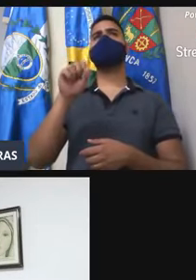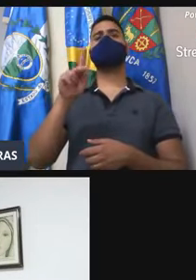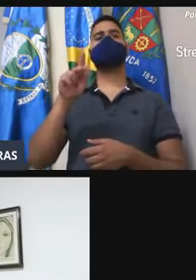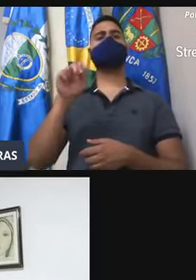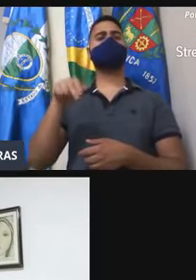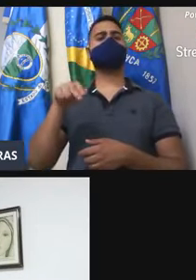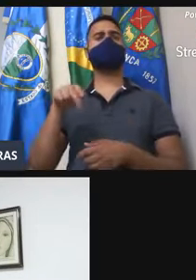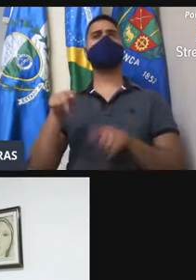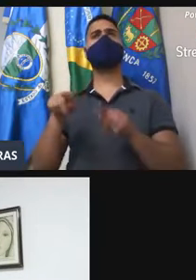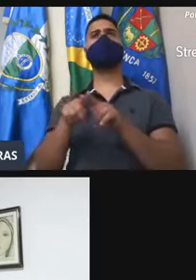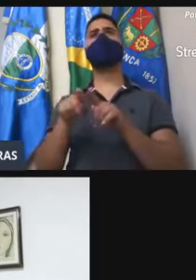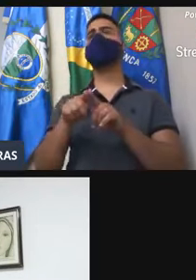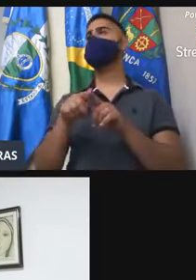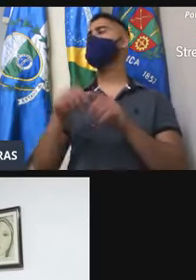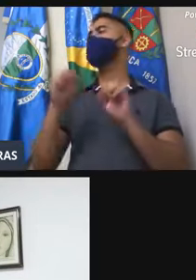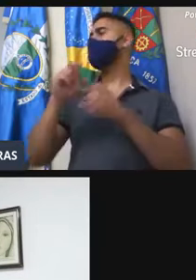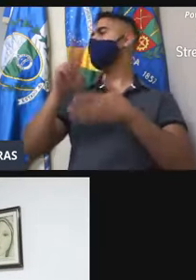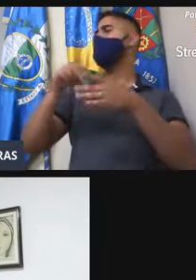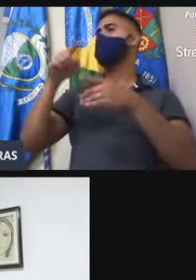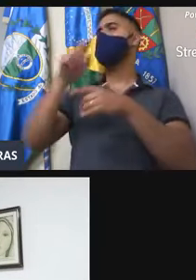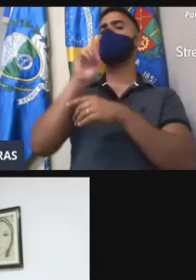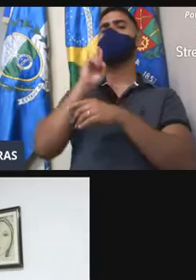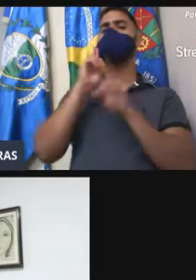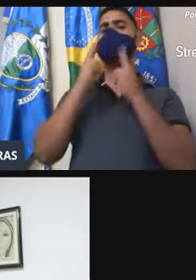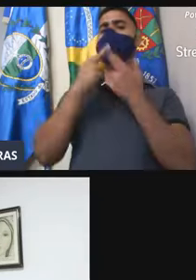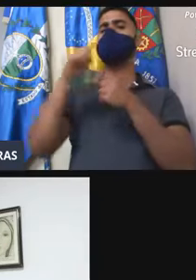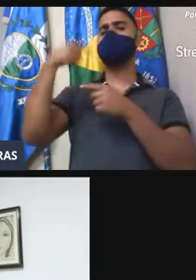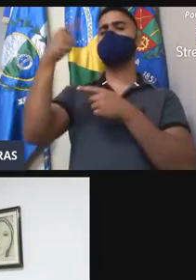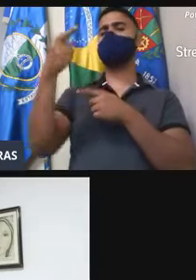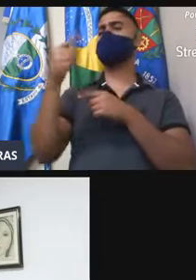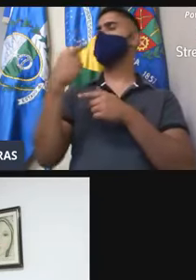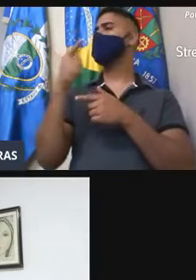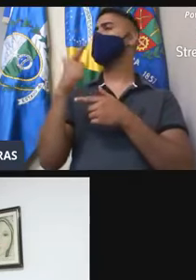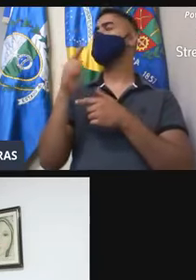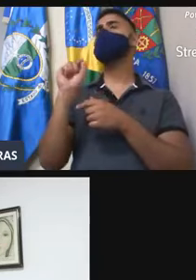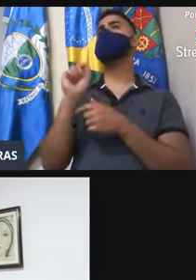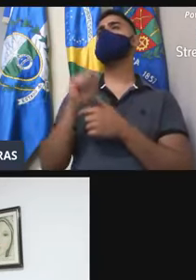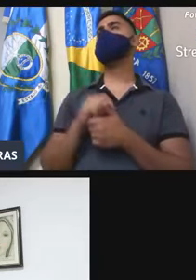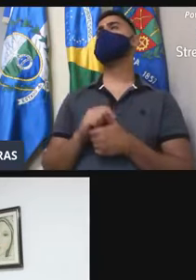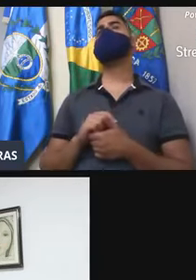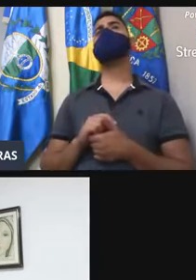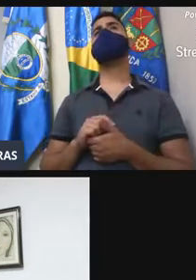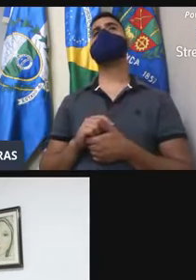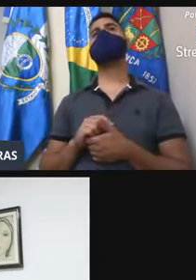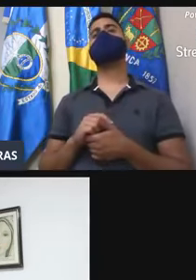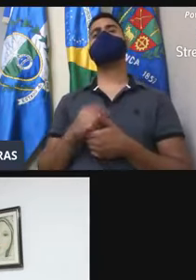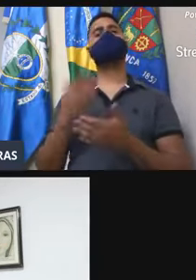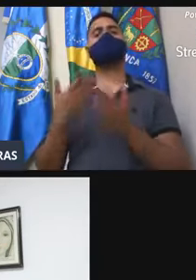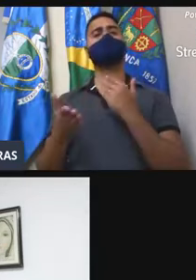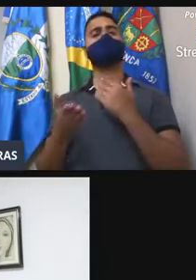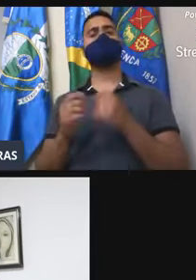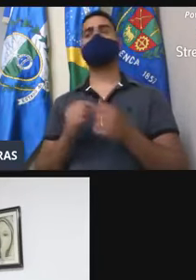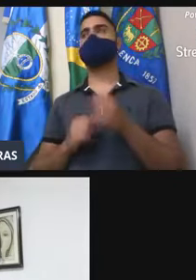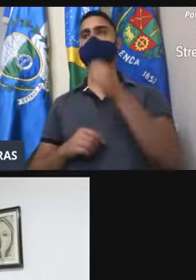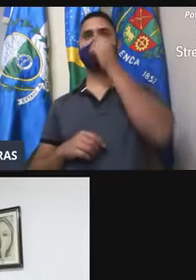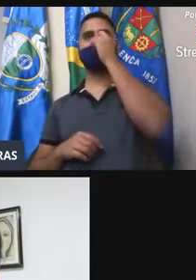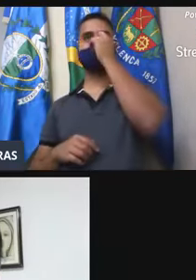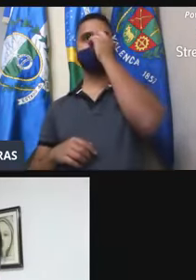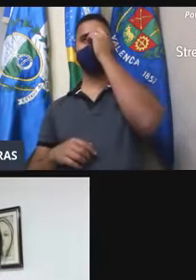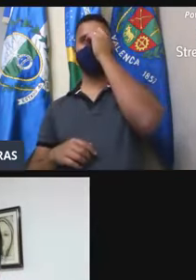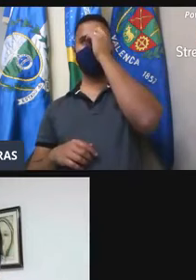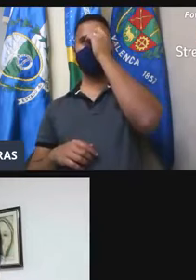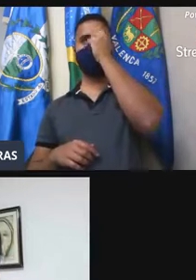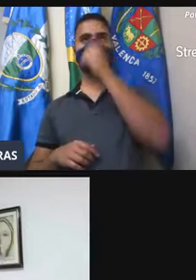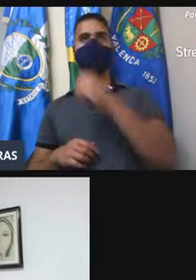pelo menos acumule e leia tudo na próxima, assim, só para a gente não ter prejuízo. Acatado com